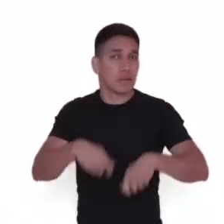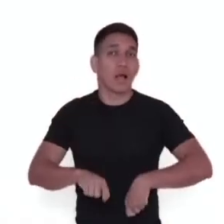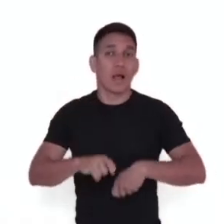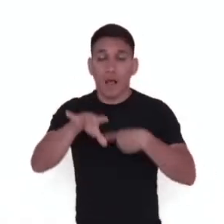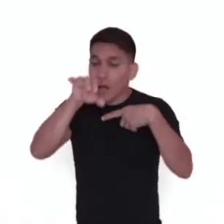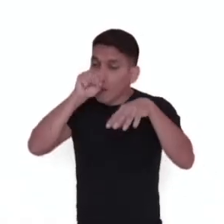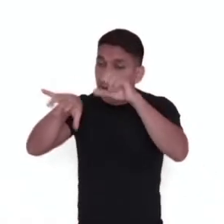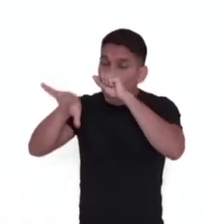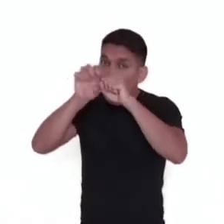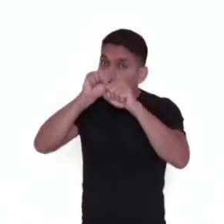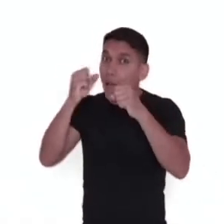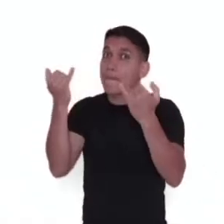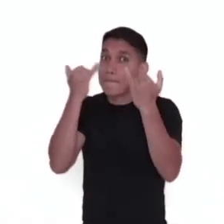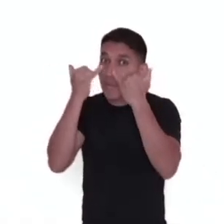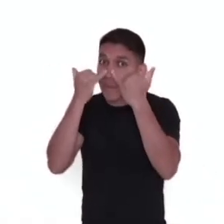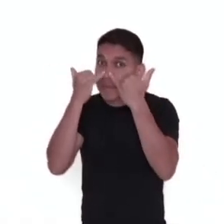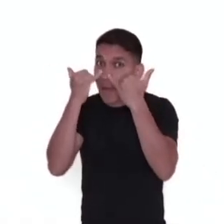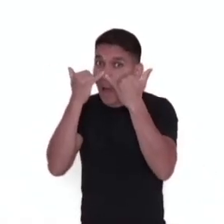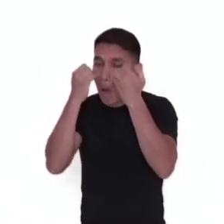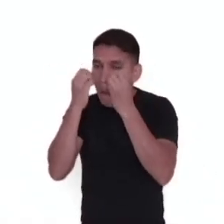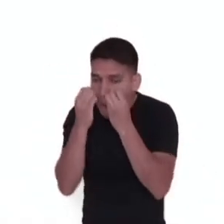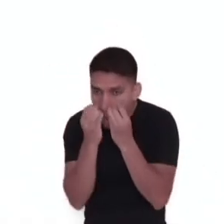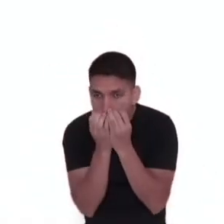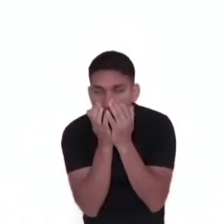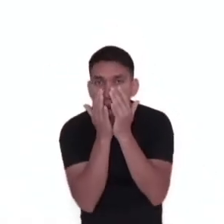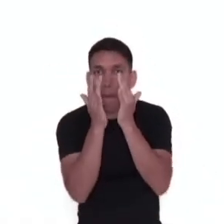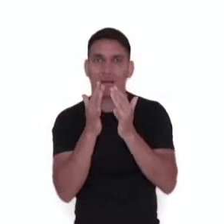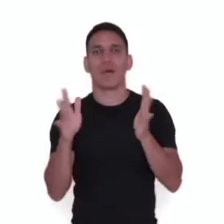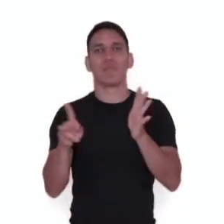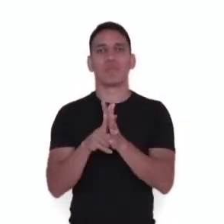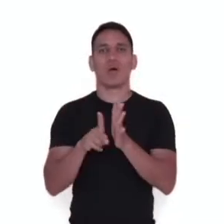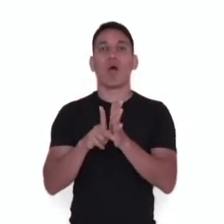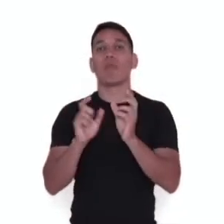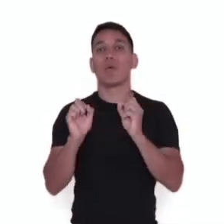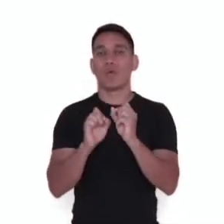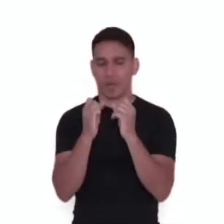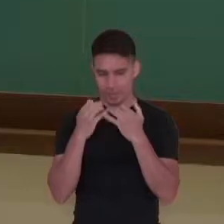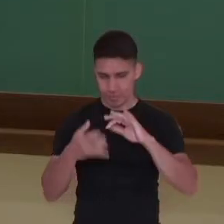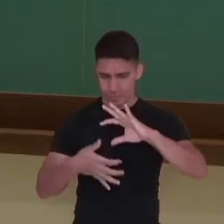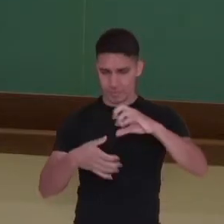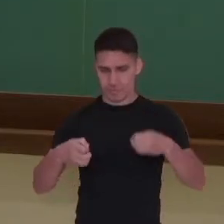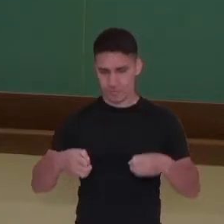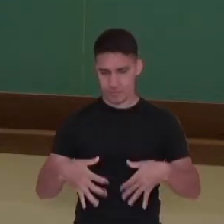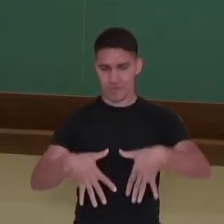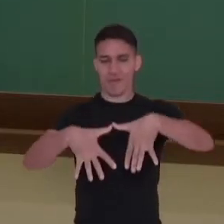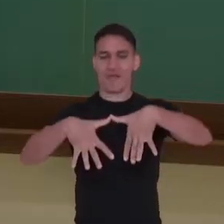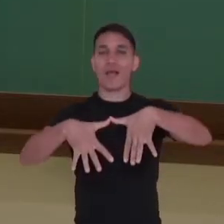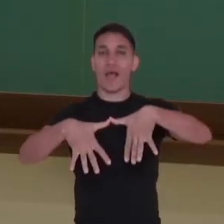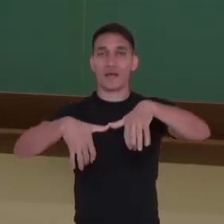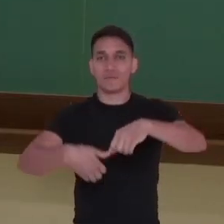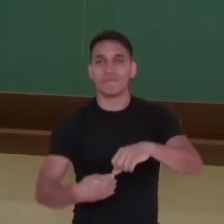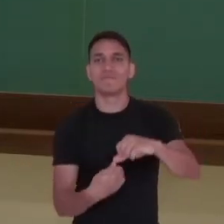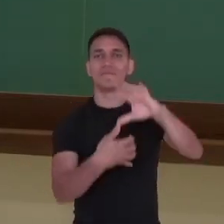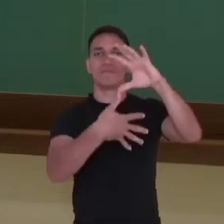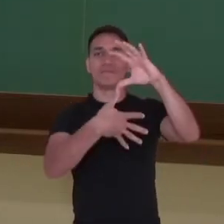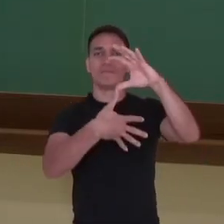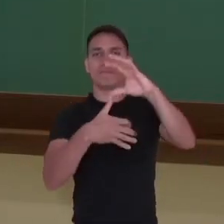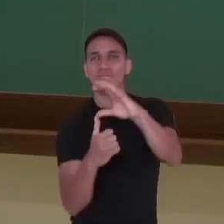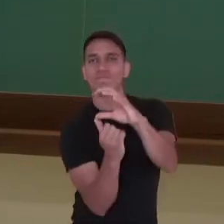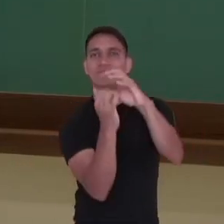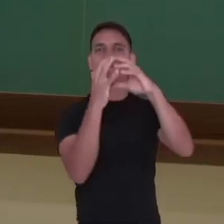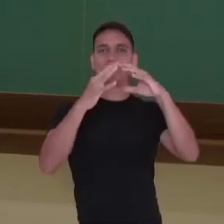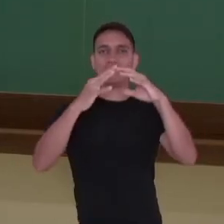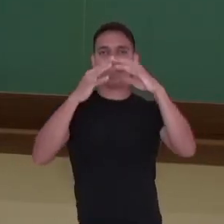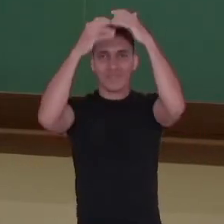envia essa mensagem, essa informação dos nervos, sistema nervoso periférico, até o nosso cérebro,